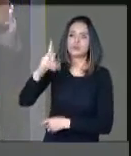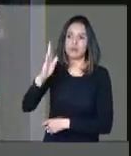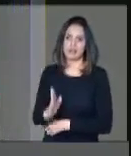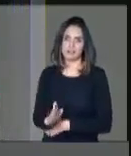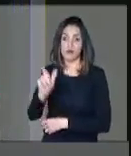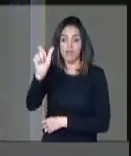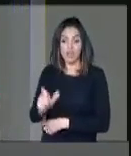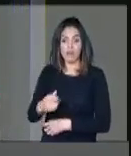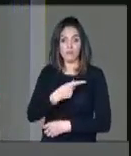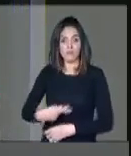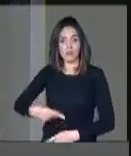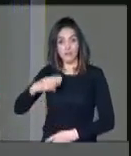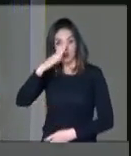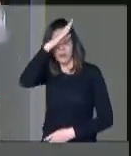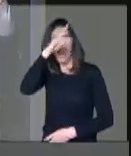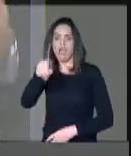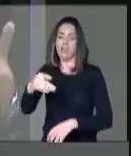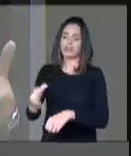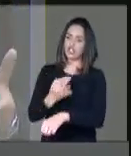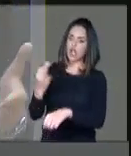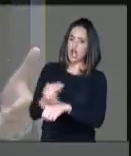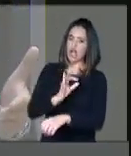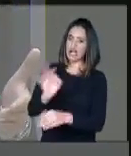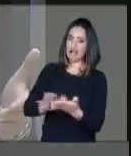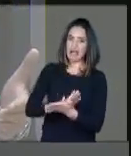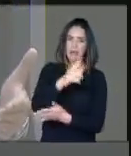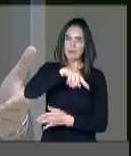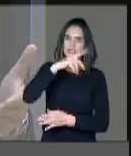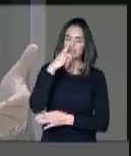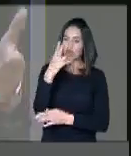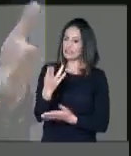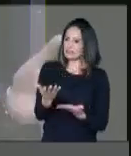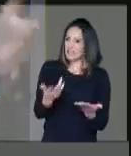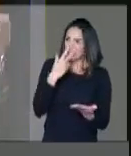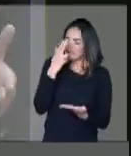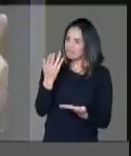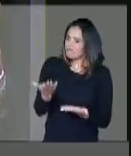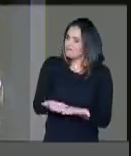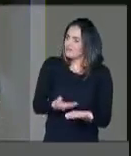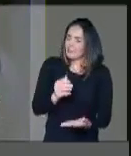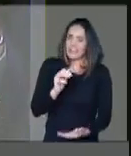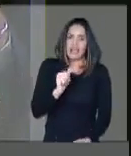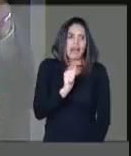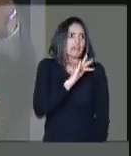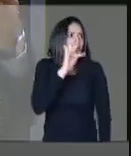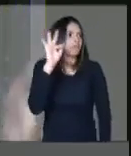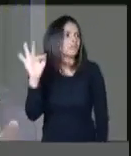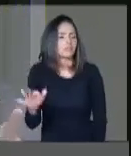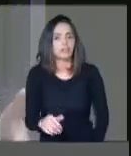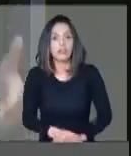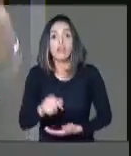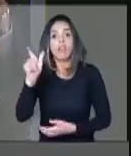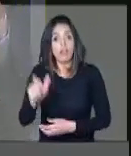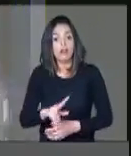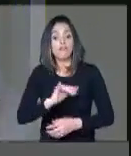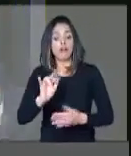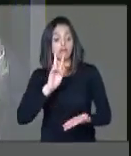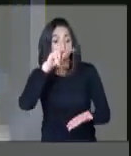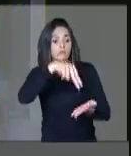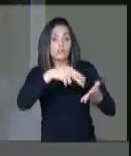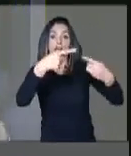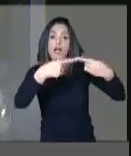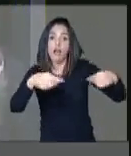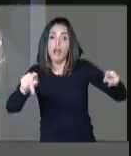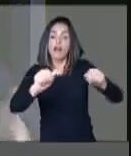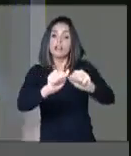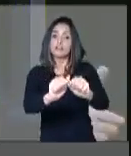alguém intolerante e intolerável. É assim que ele chegará na abertura da